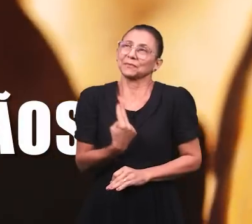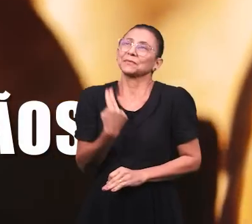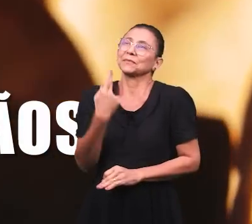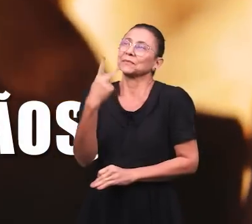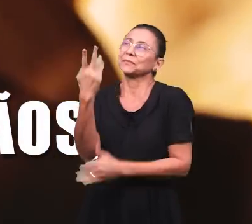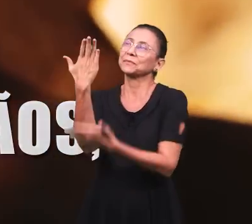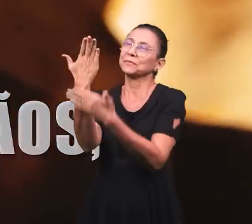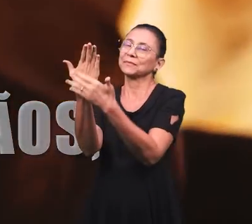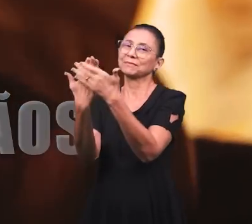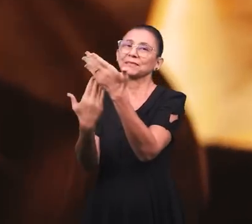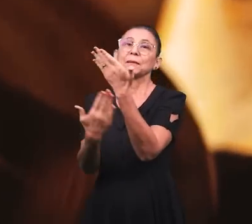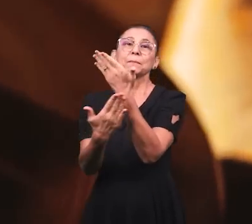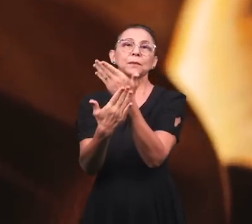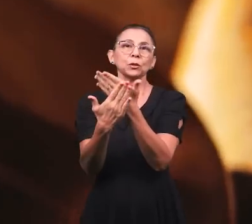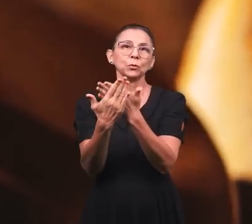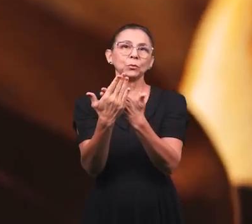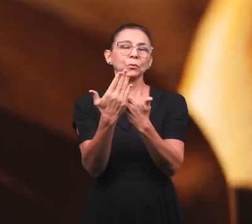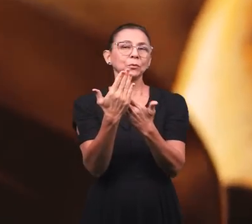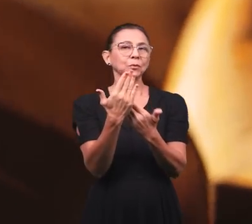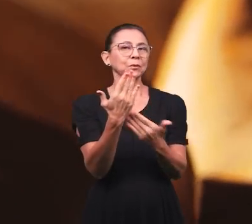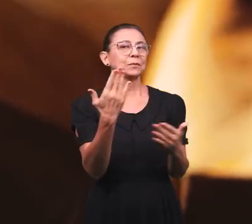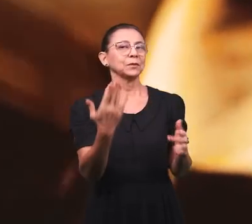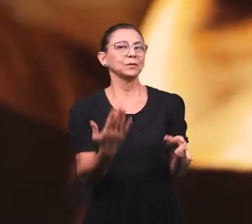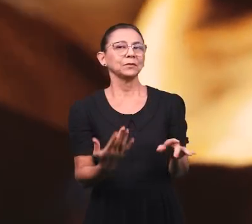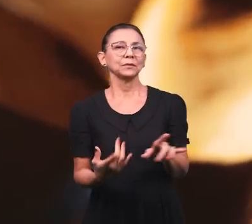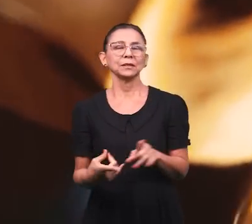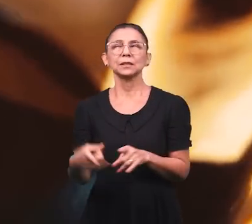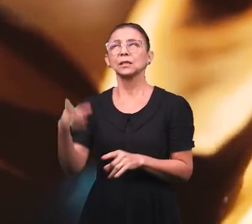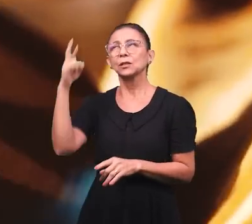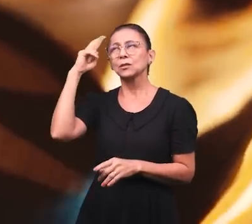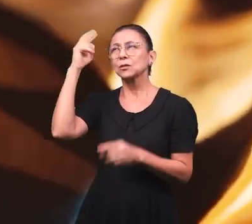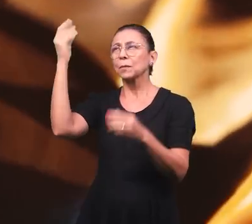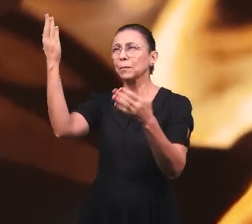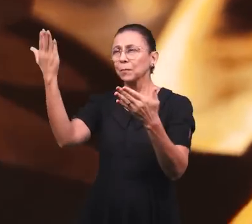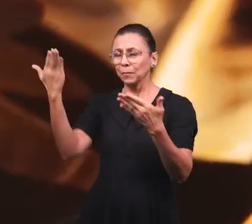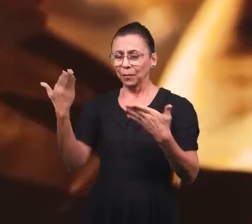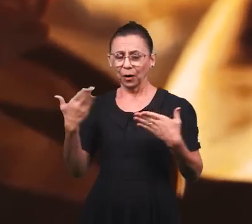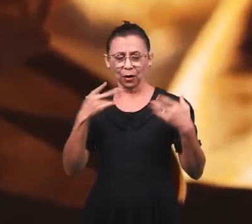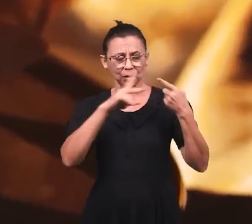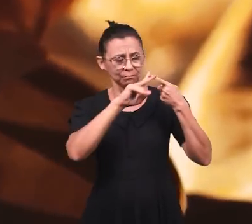tuas mãos, para tu